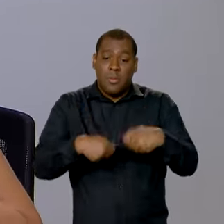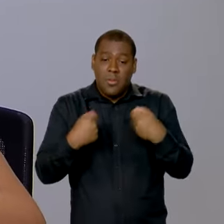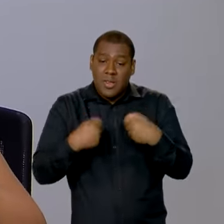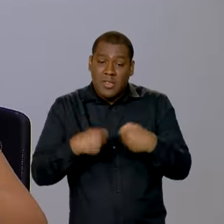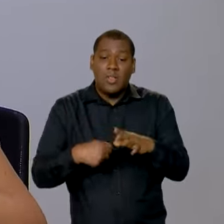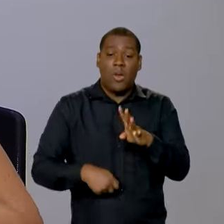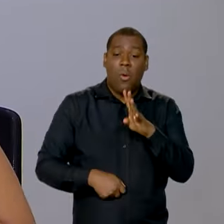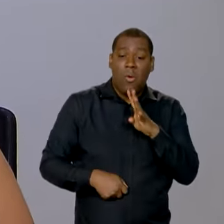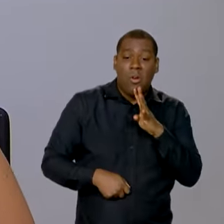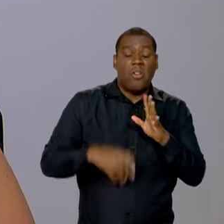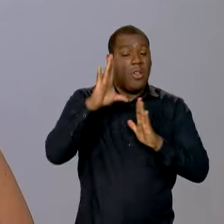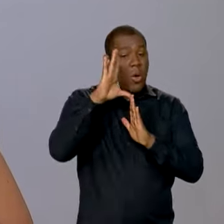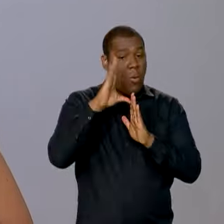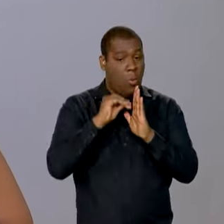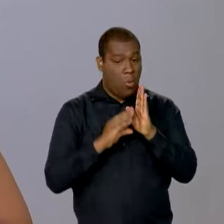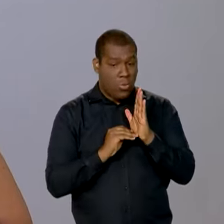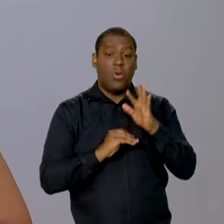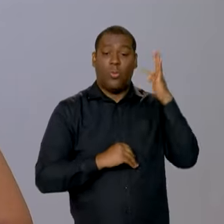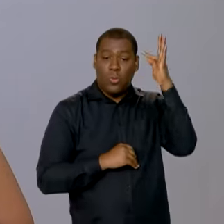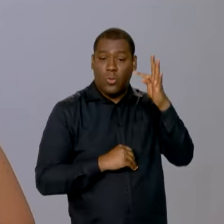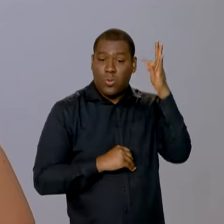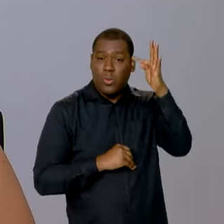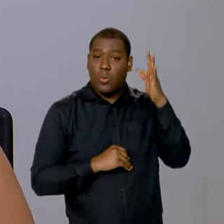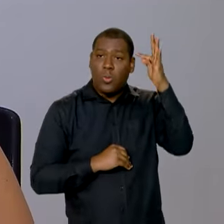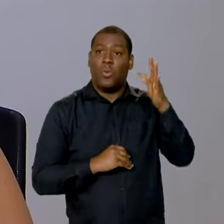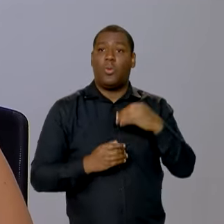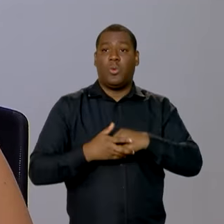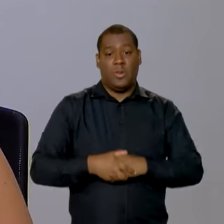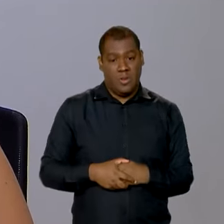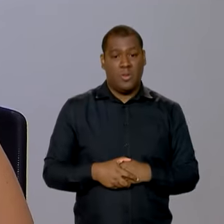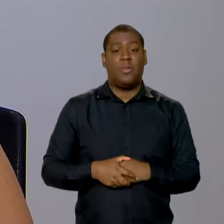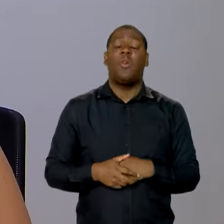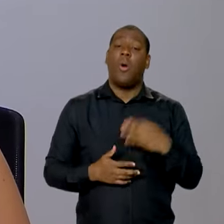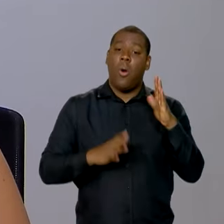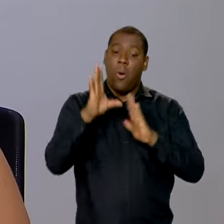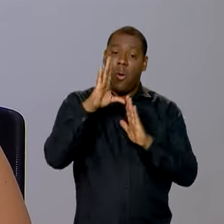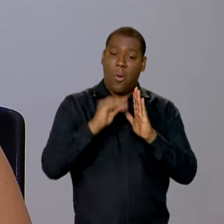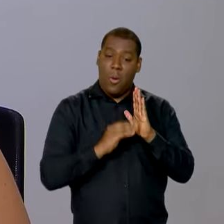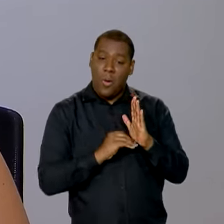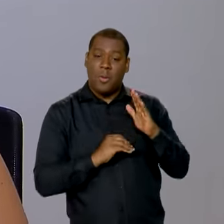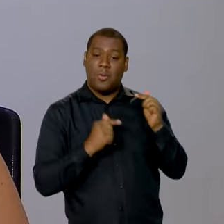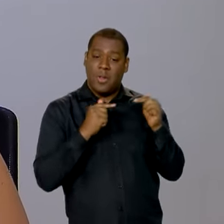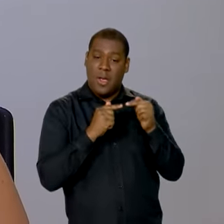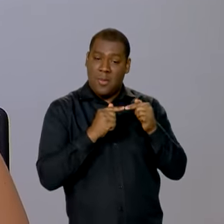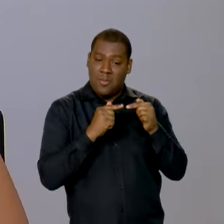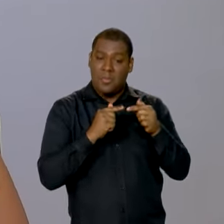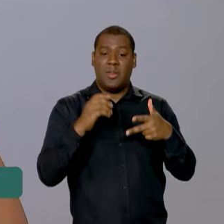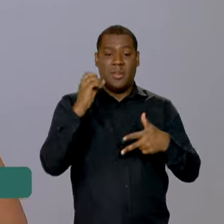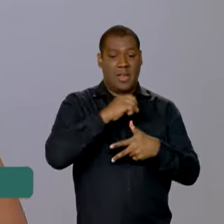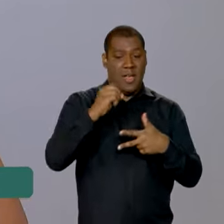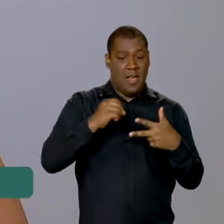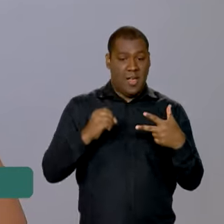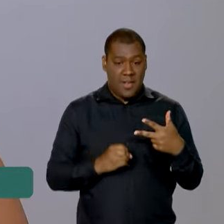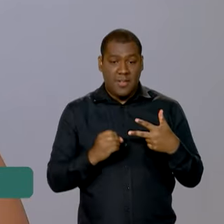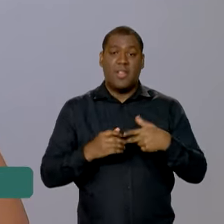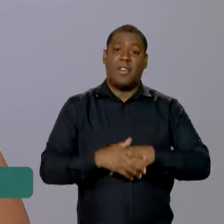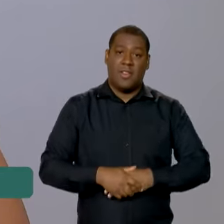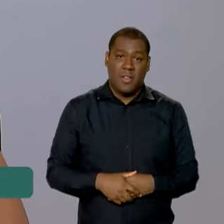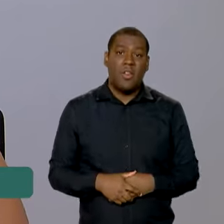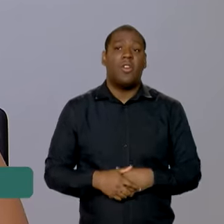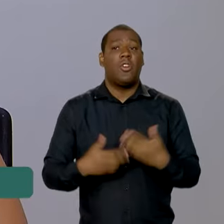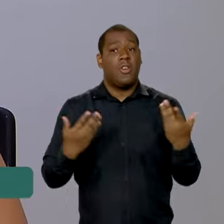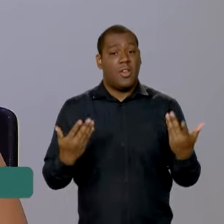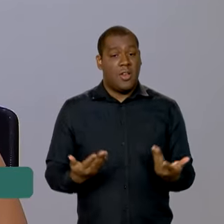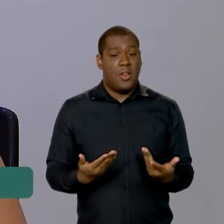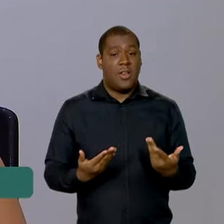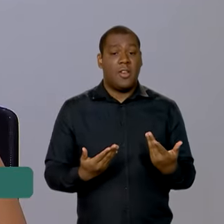de todos esses conteúdos que são referentes ao Enem, sendo que ele insira na rotina dele simulados do Enem. Então, a gente